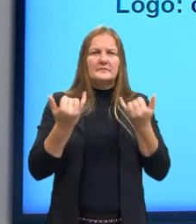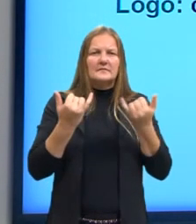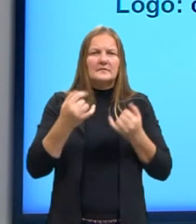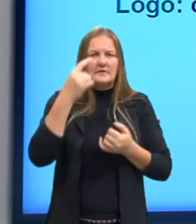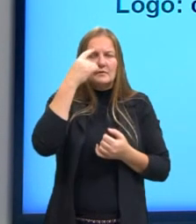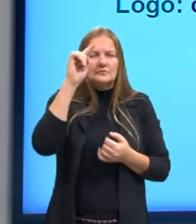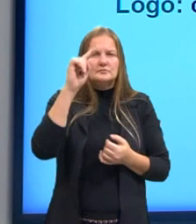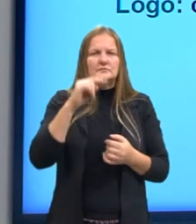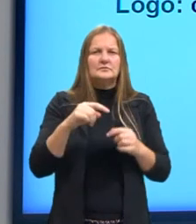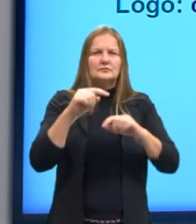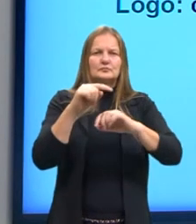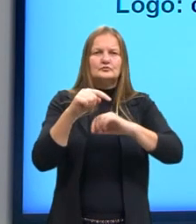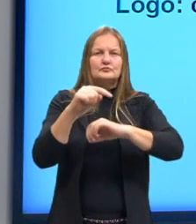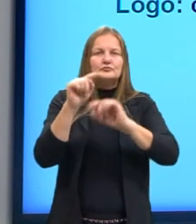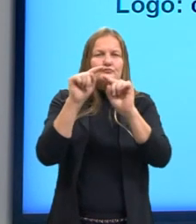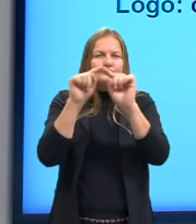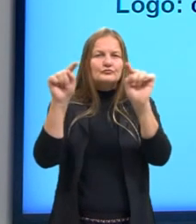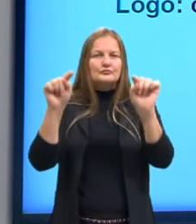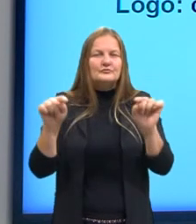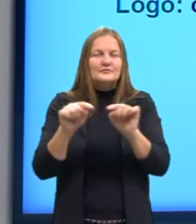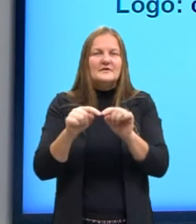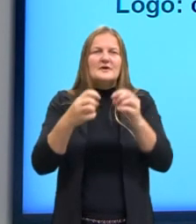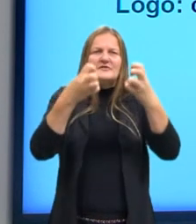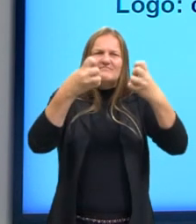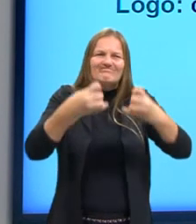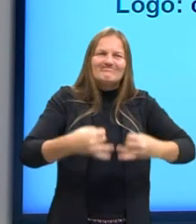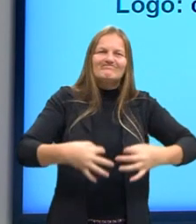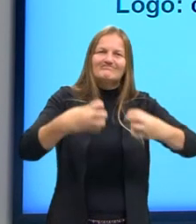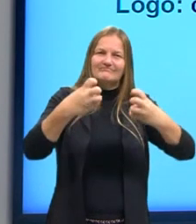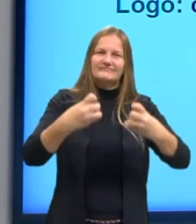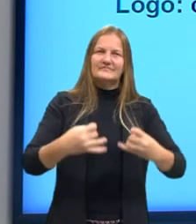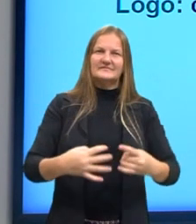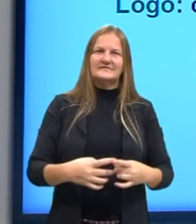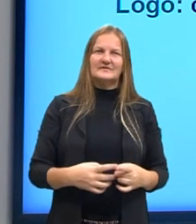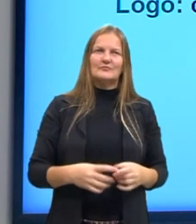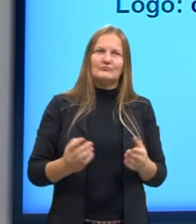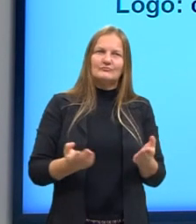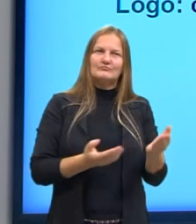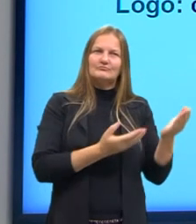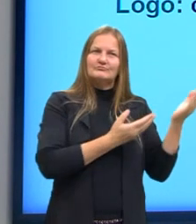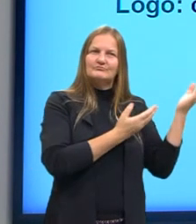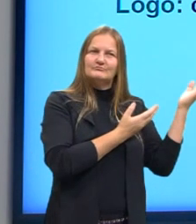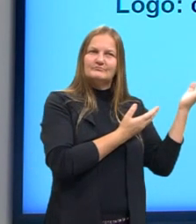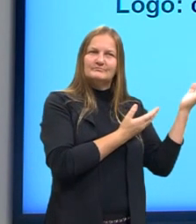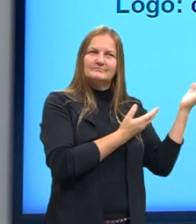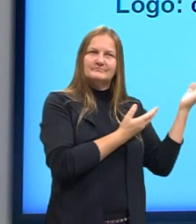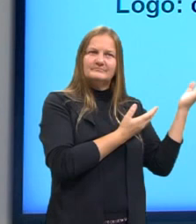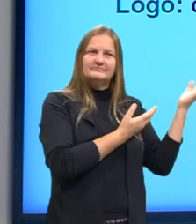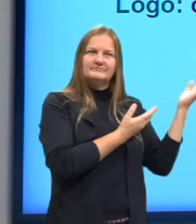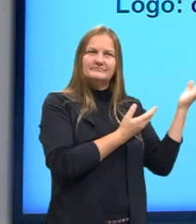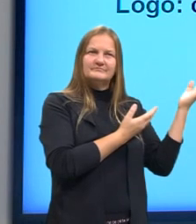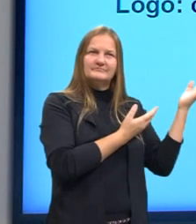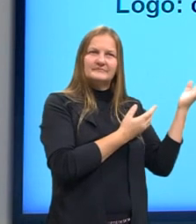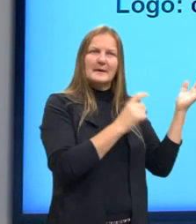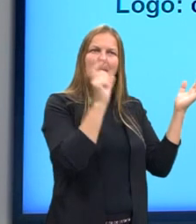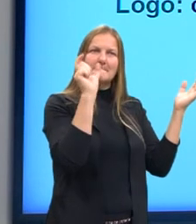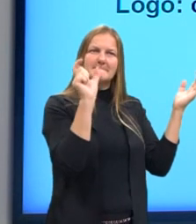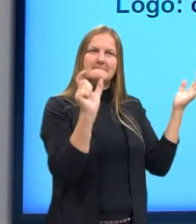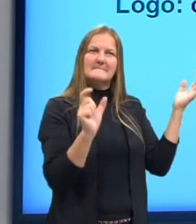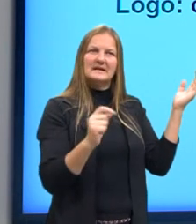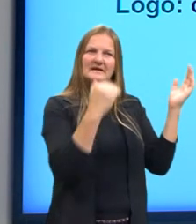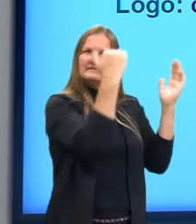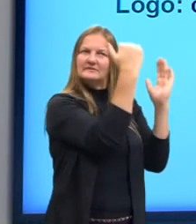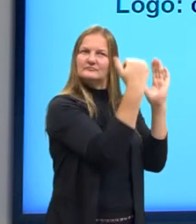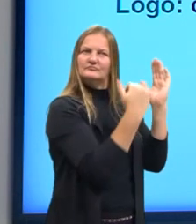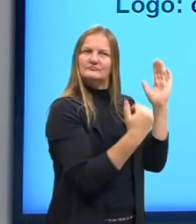lá no cantinho da tela de explicação bom então de novo a gente